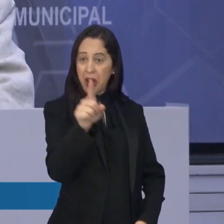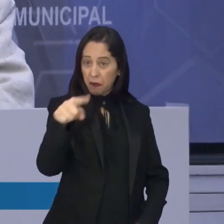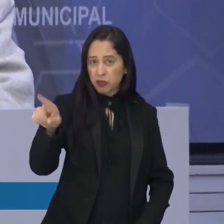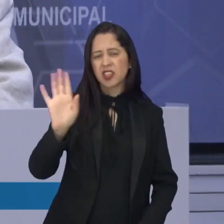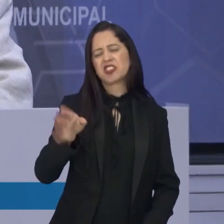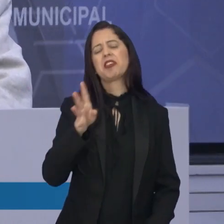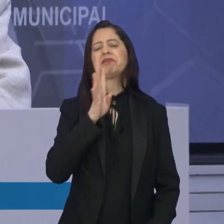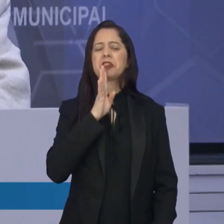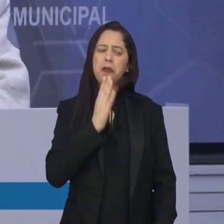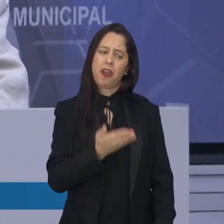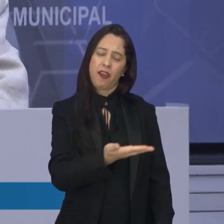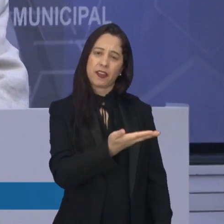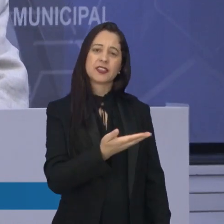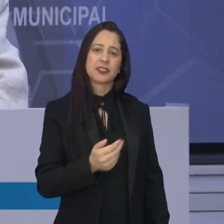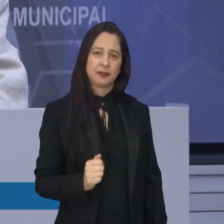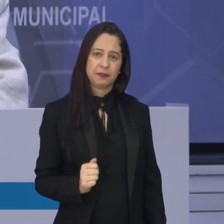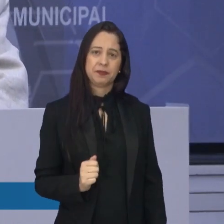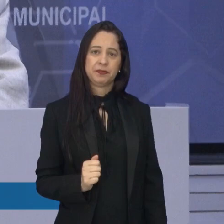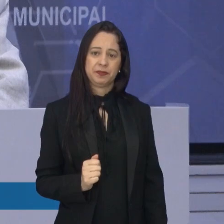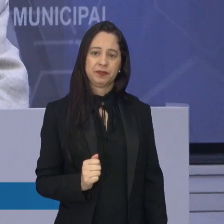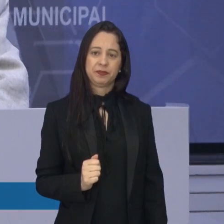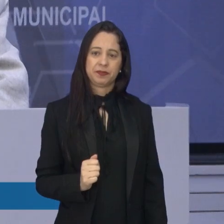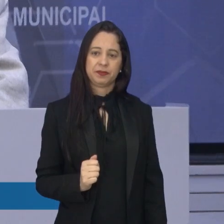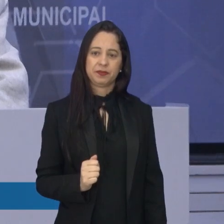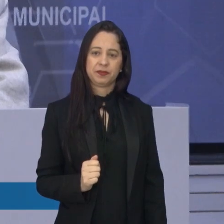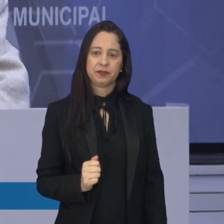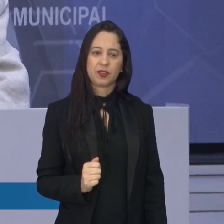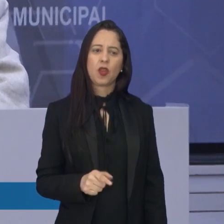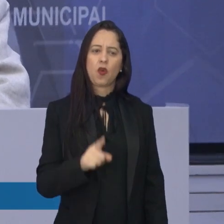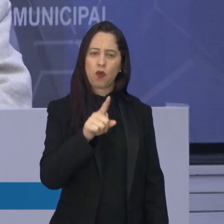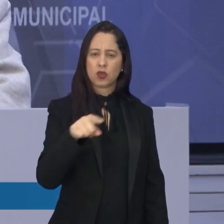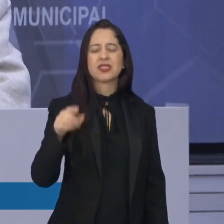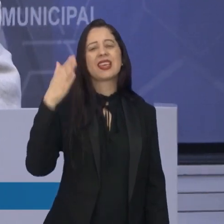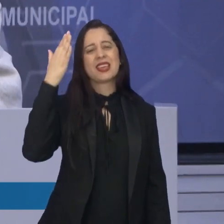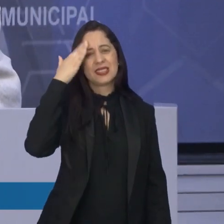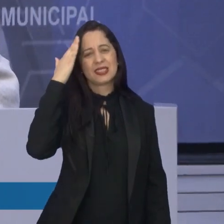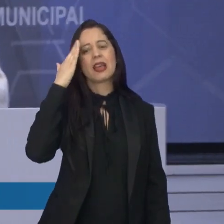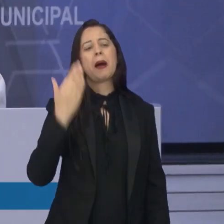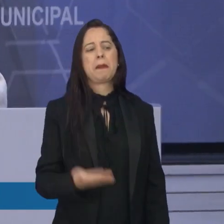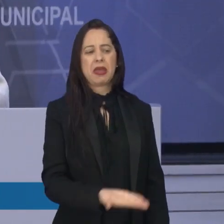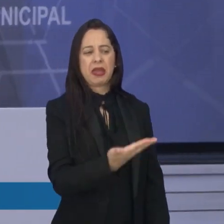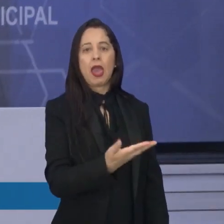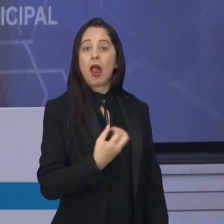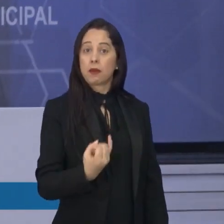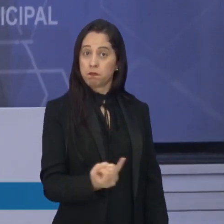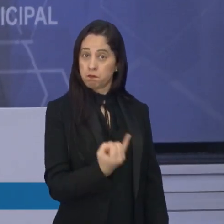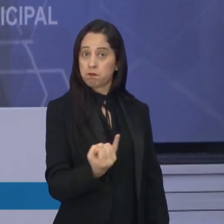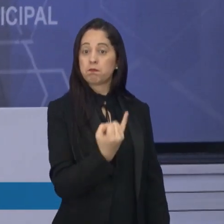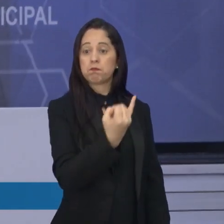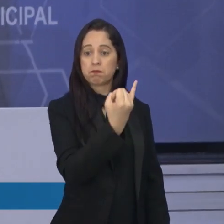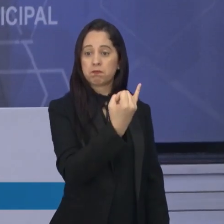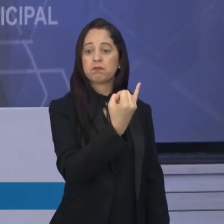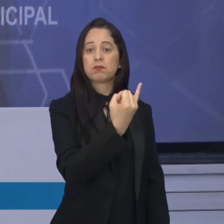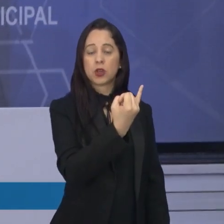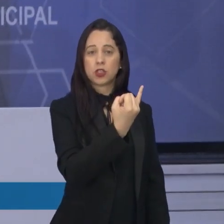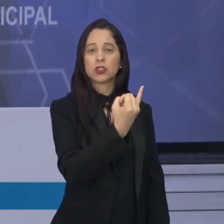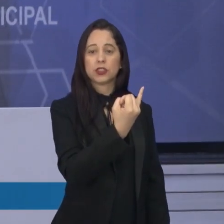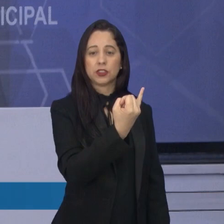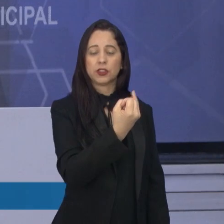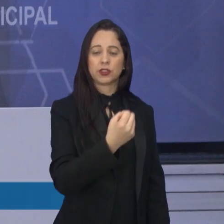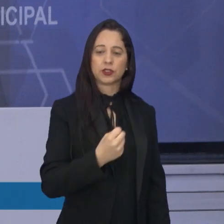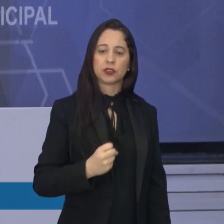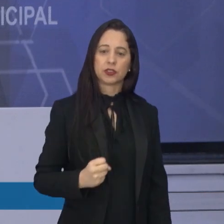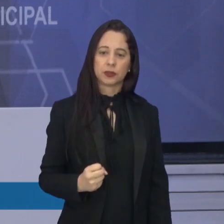conhece a Fernanda e sabe o quão ela foi importante e continua sendo em cada uma